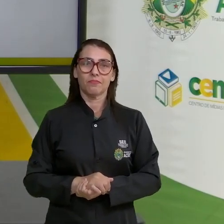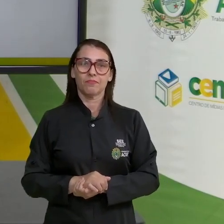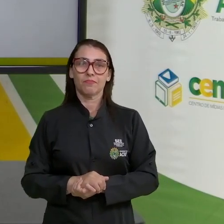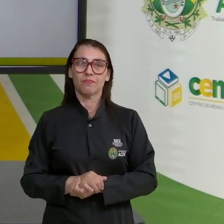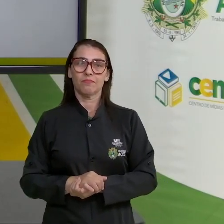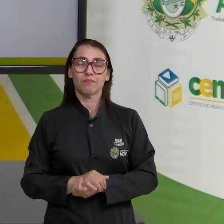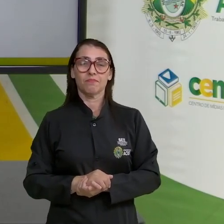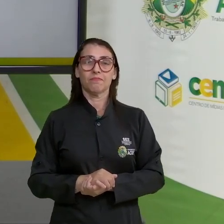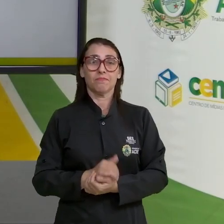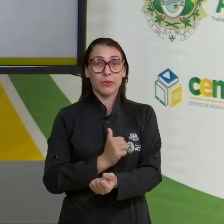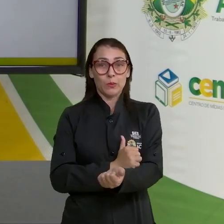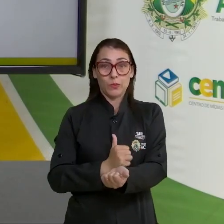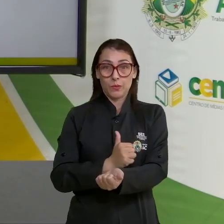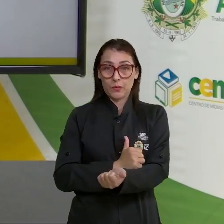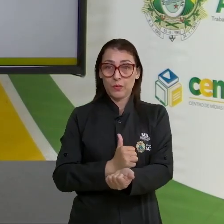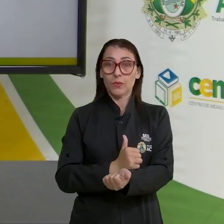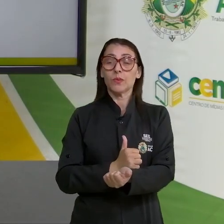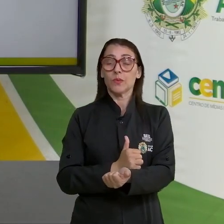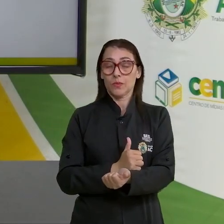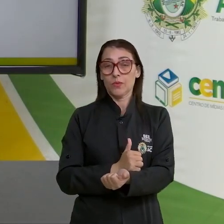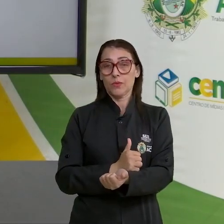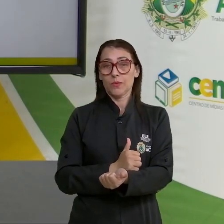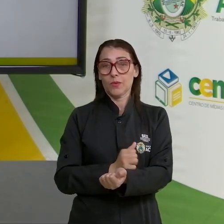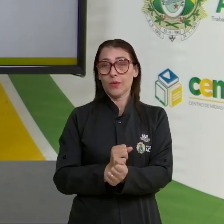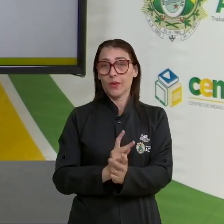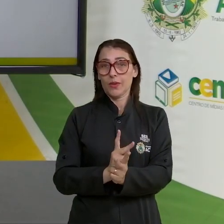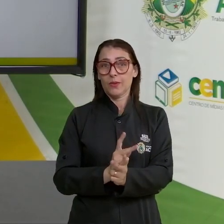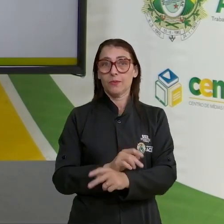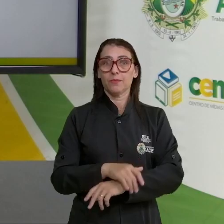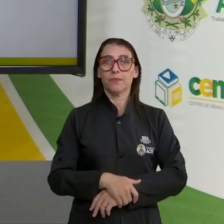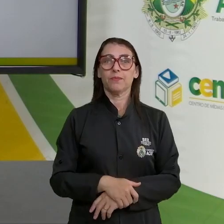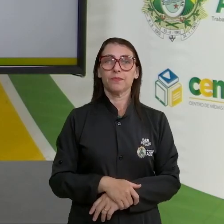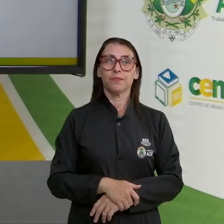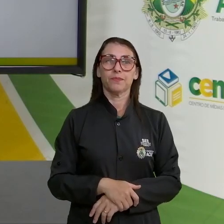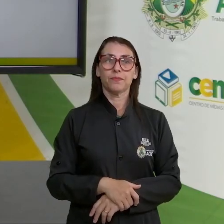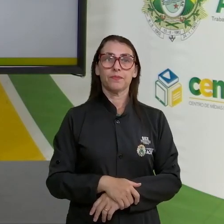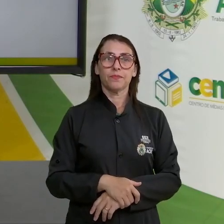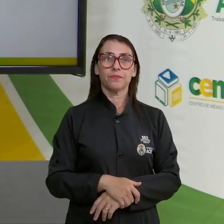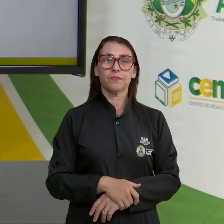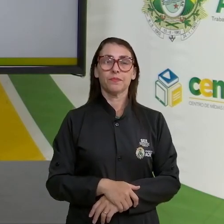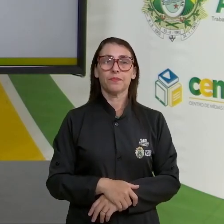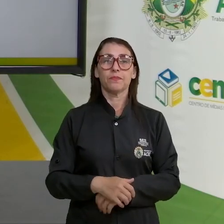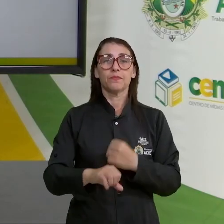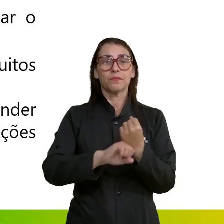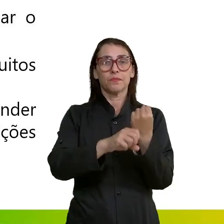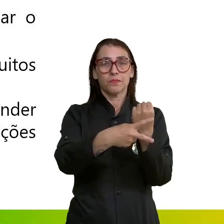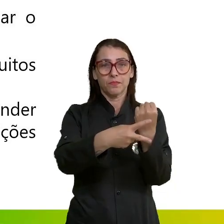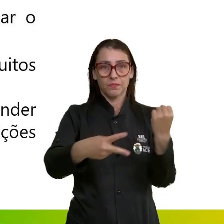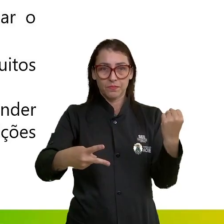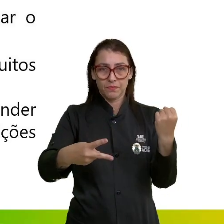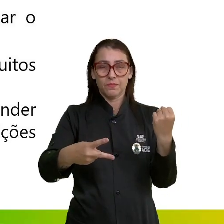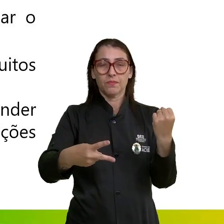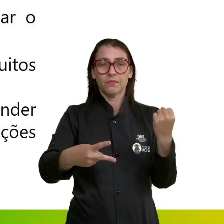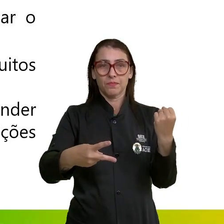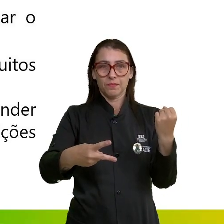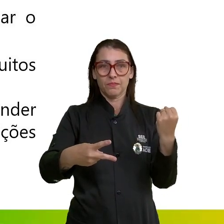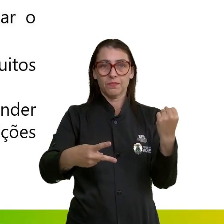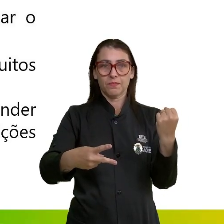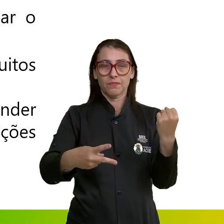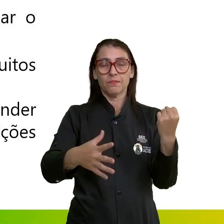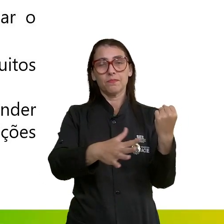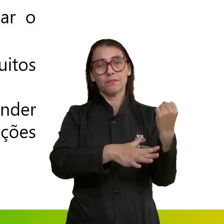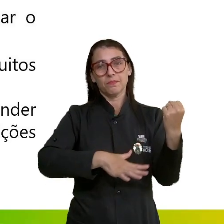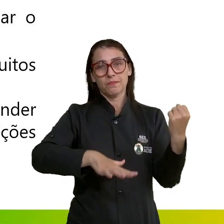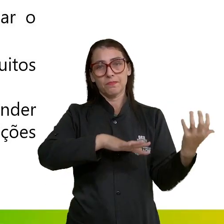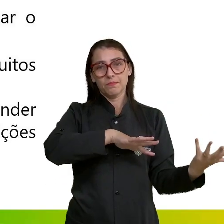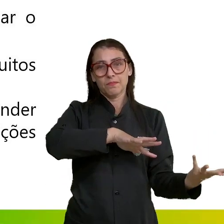um ciclo vicioso mesmo, podemos assim dizer, ok? E as consequências socioambientais dessa sociedade